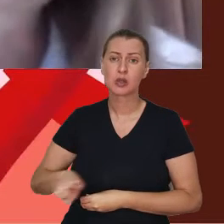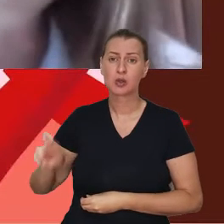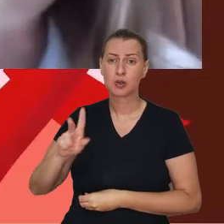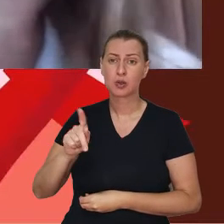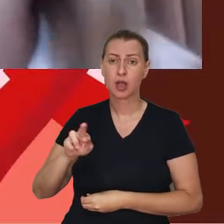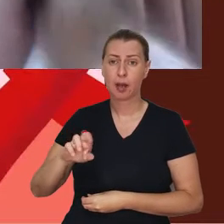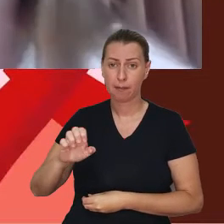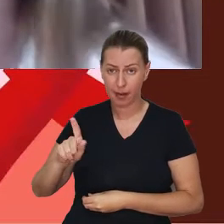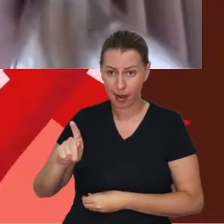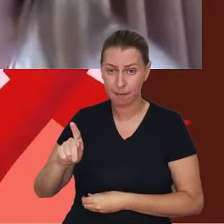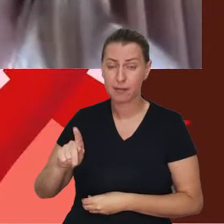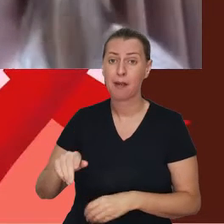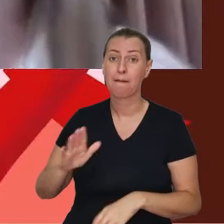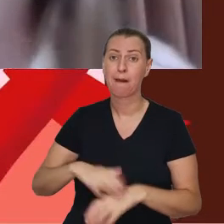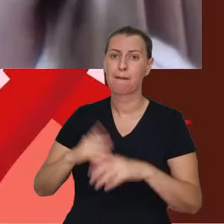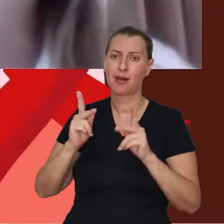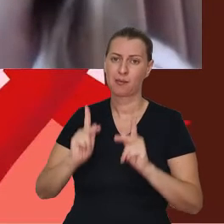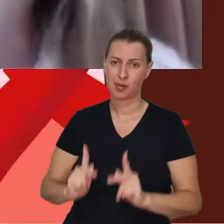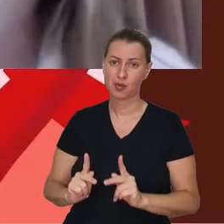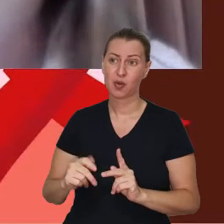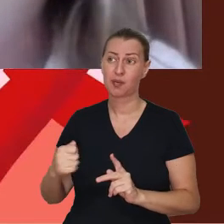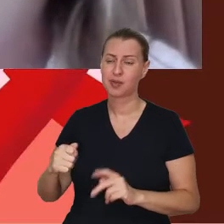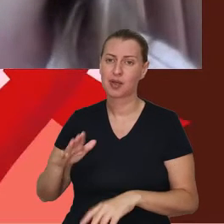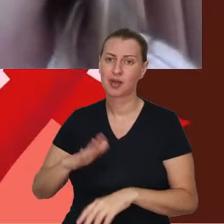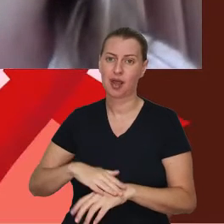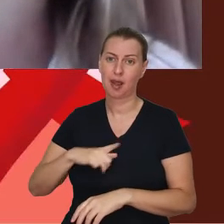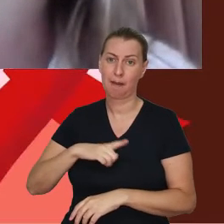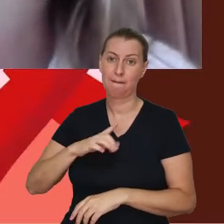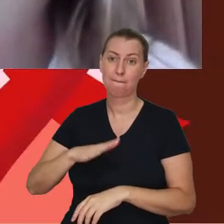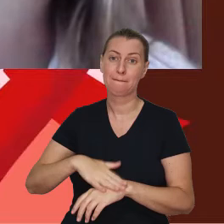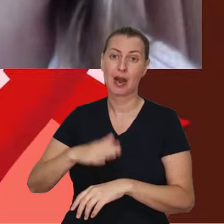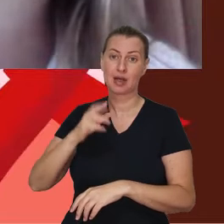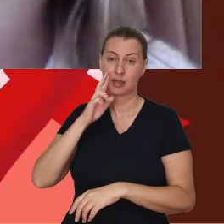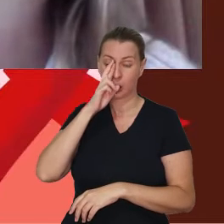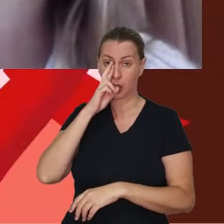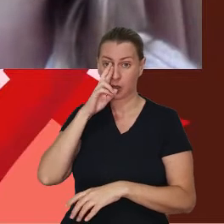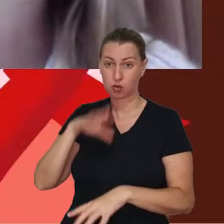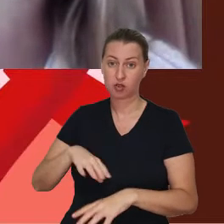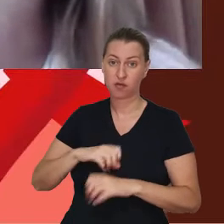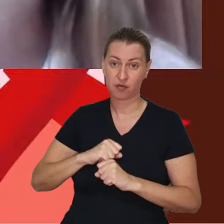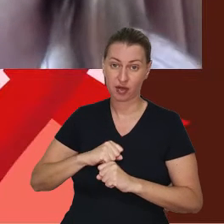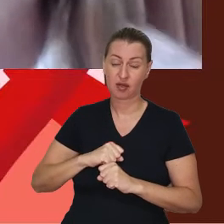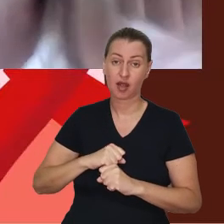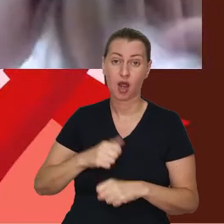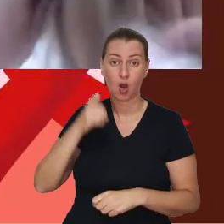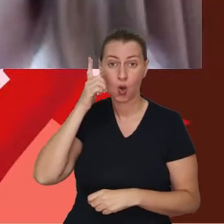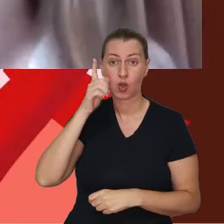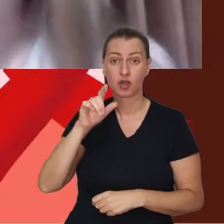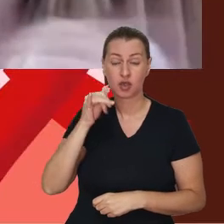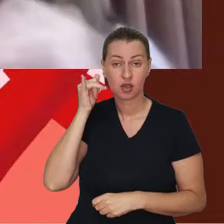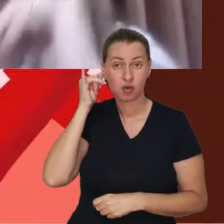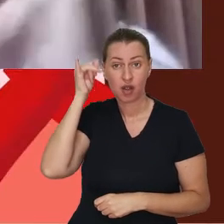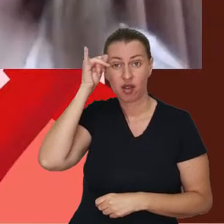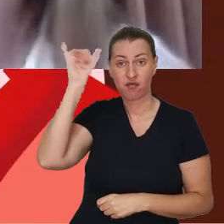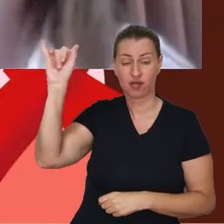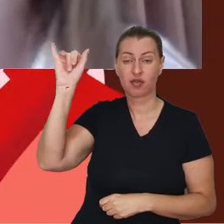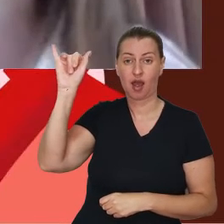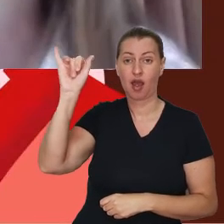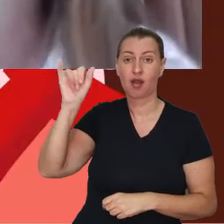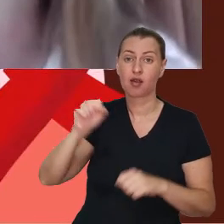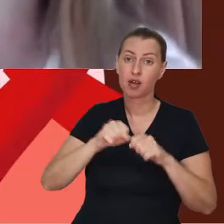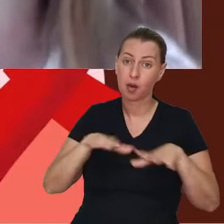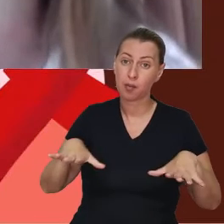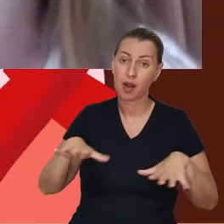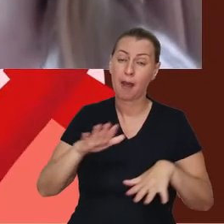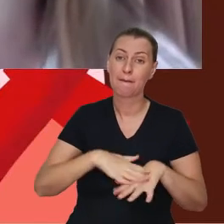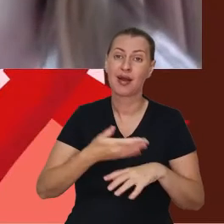um risco bem grande de vir a se infectar e está conseguindo evitar e ampliar ainda mais, né? Porque sendo